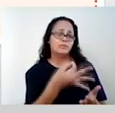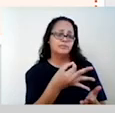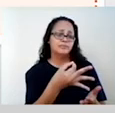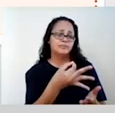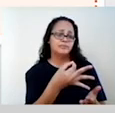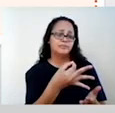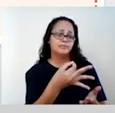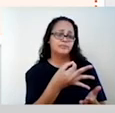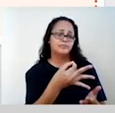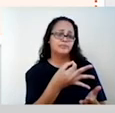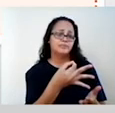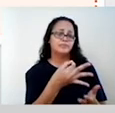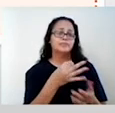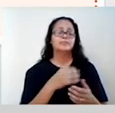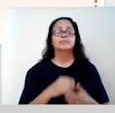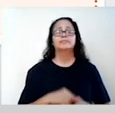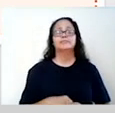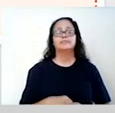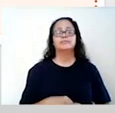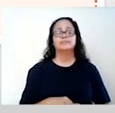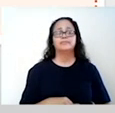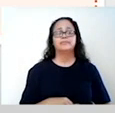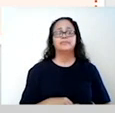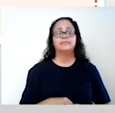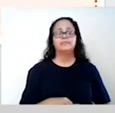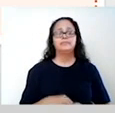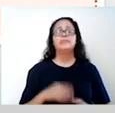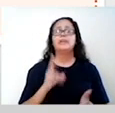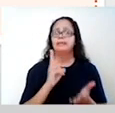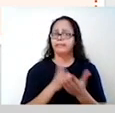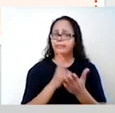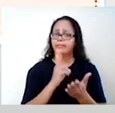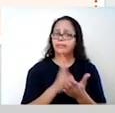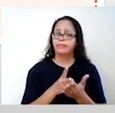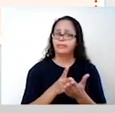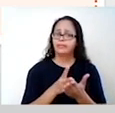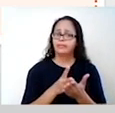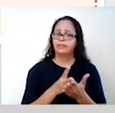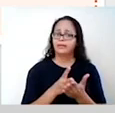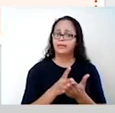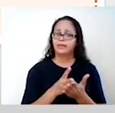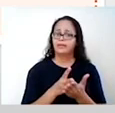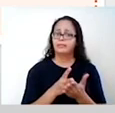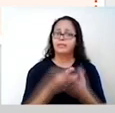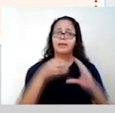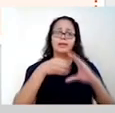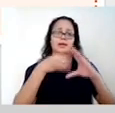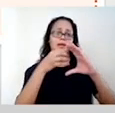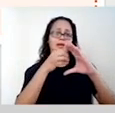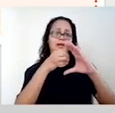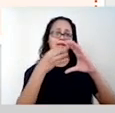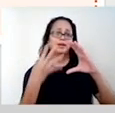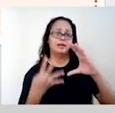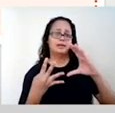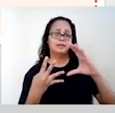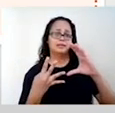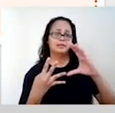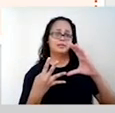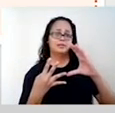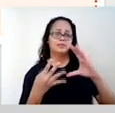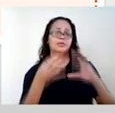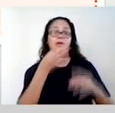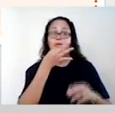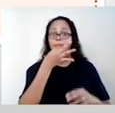que é opinativo, argumentativo. Eu tenho sempre essas duas características como parzinho,